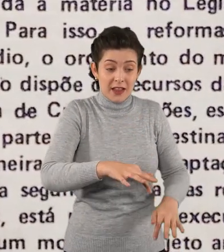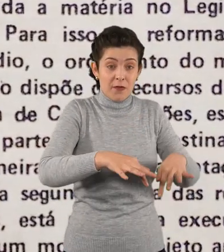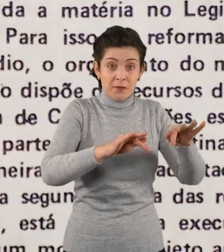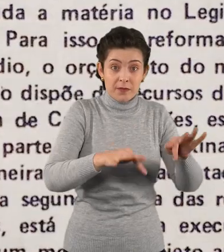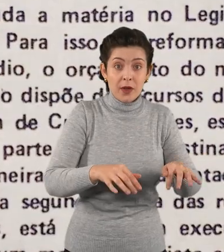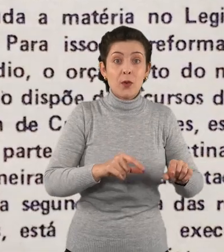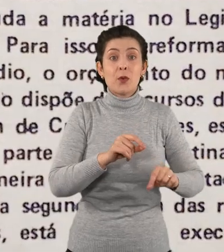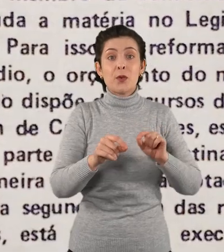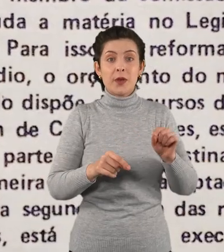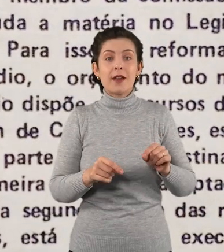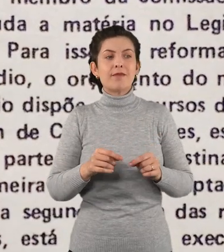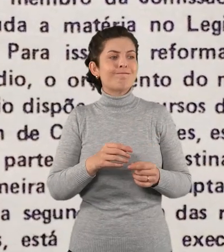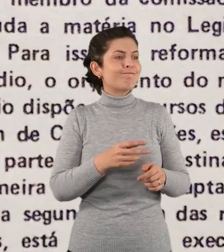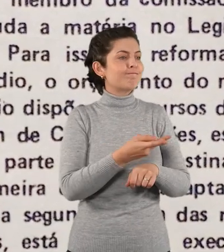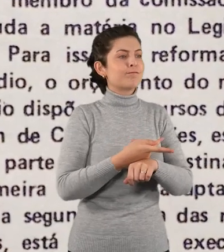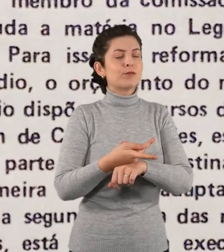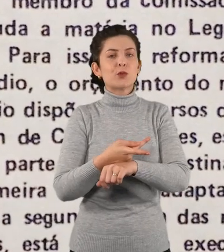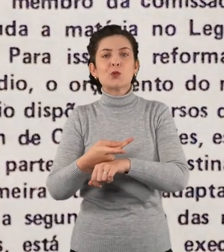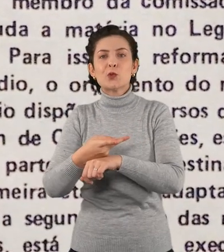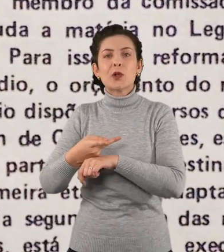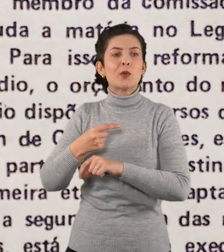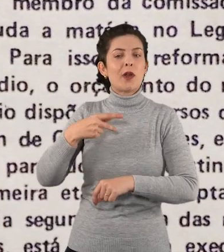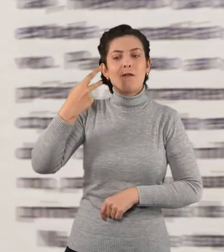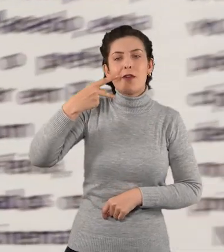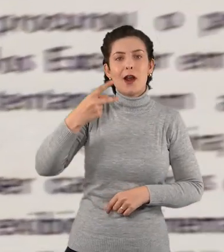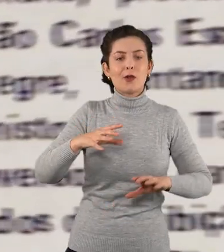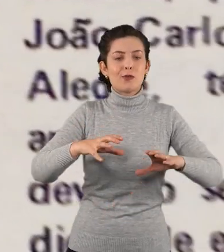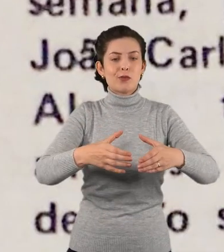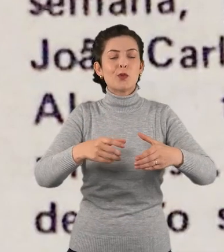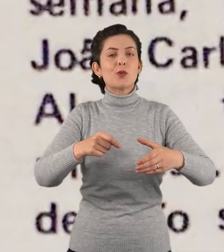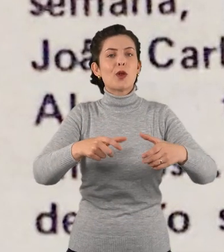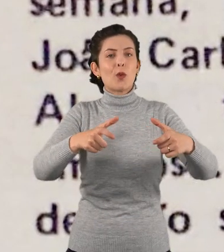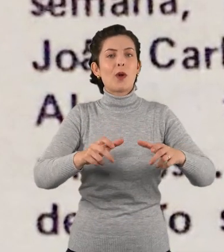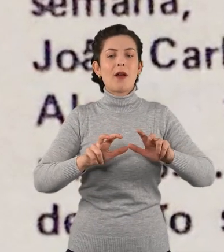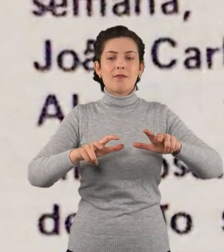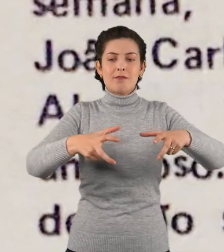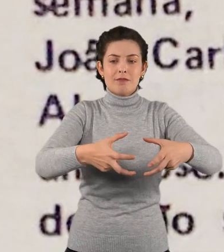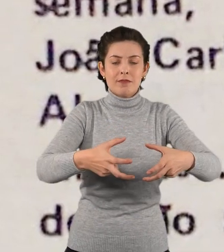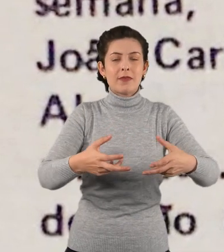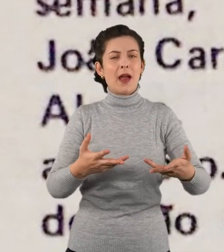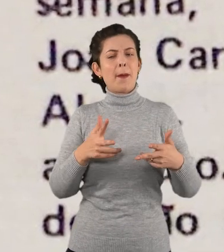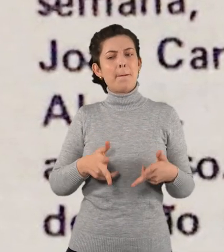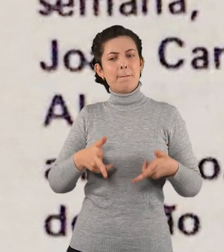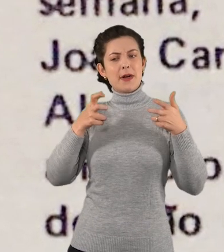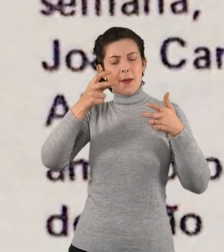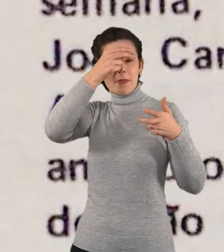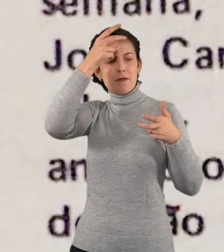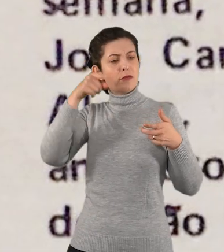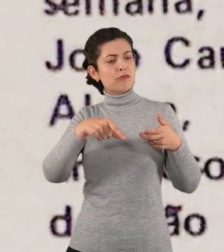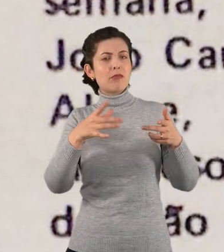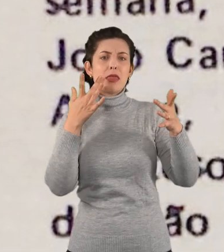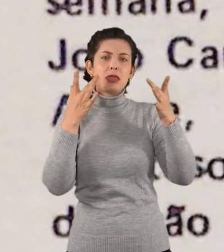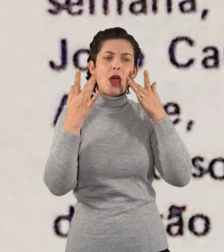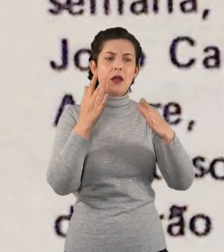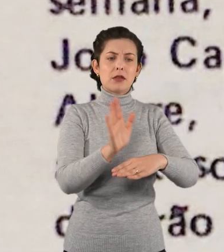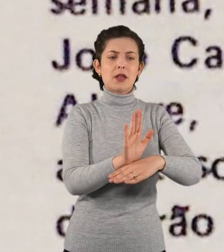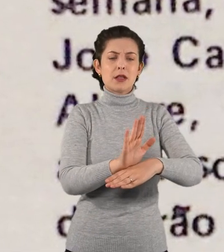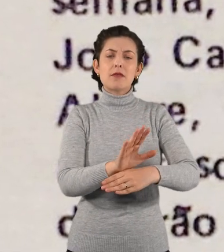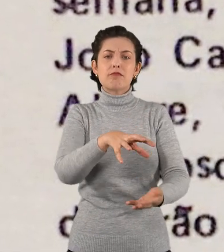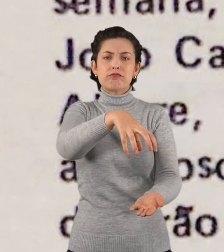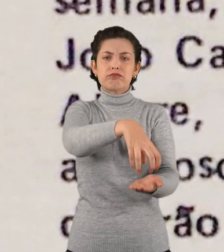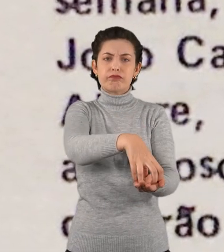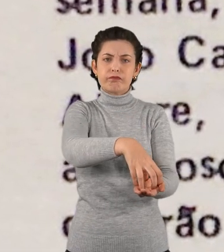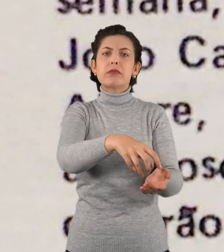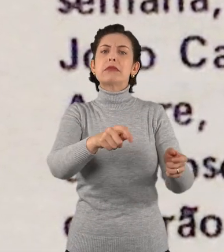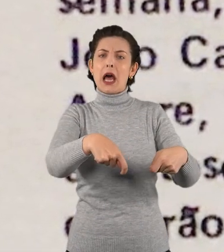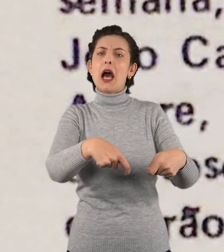o Poder Municipal estava buscando uma nova sede para a Câmara de Vereadores. Nesse sentido, a Prefeitura percebeu que poderia usar o